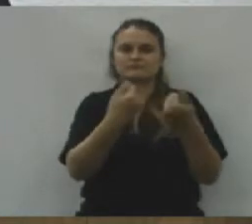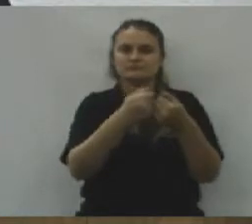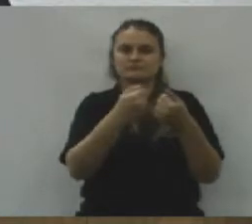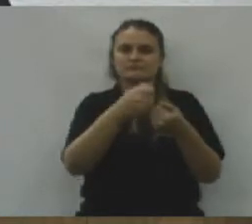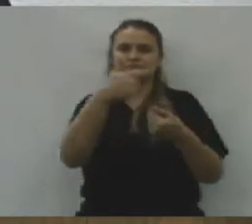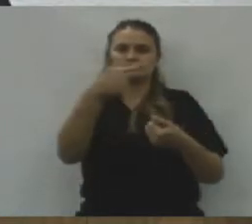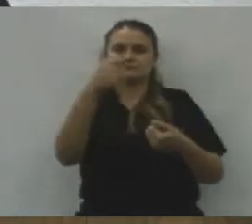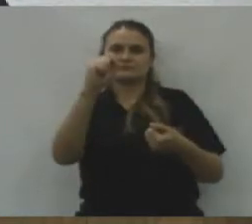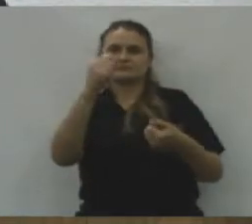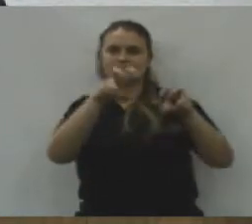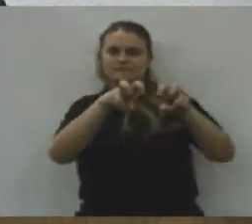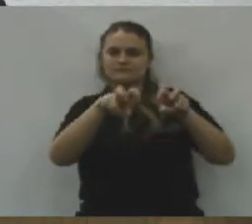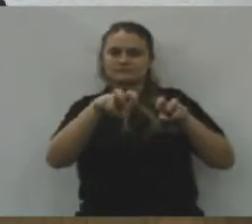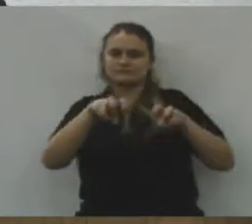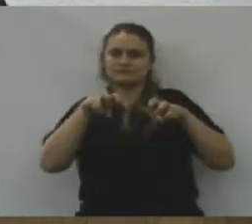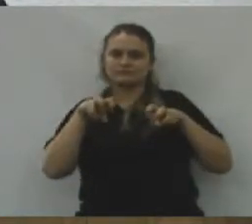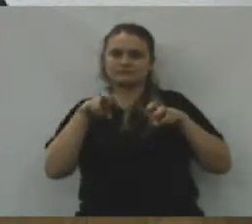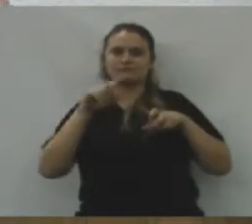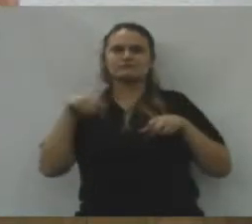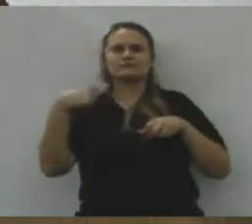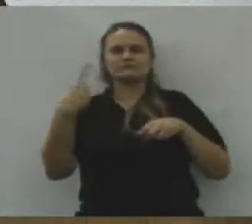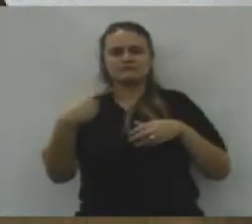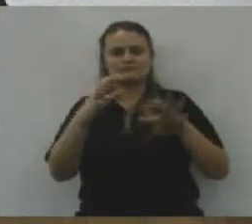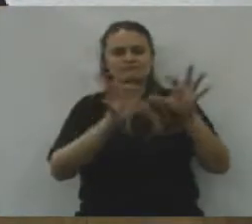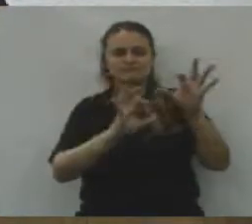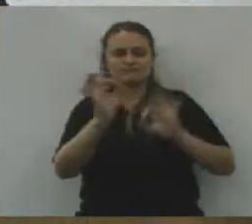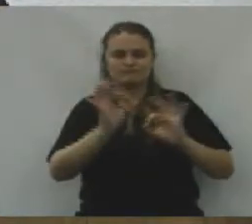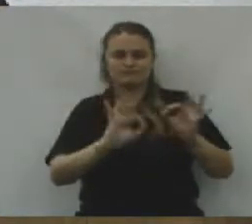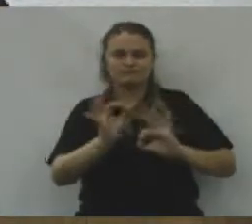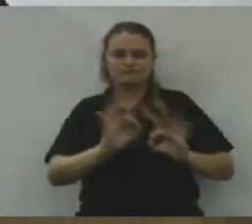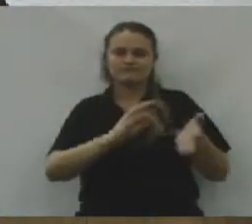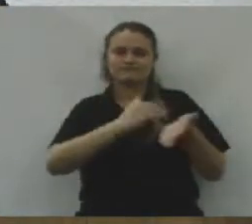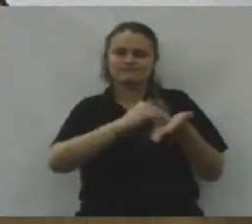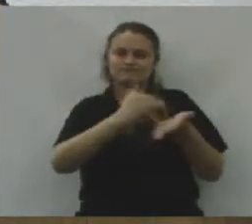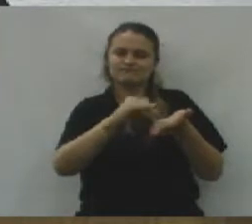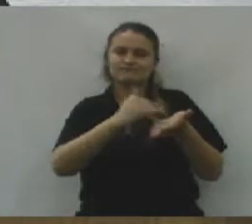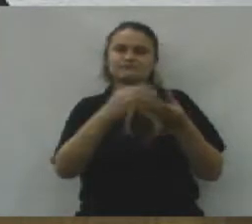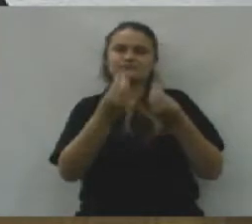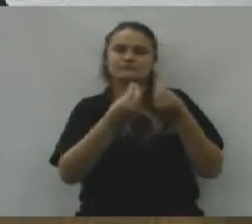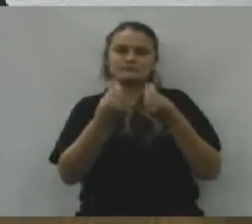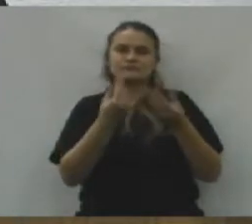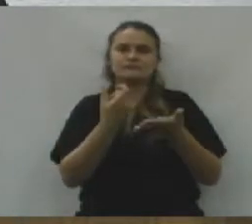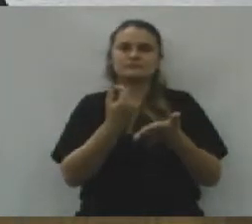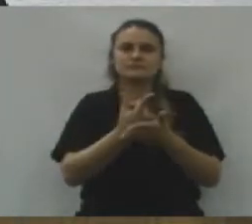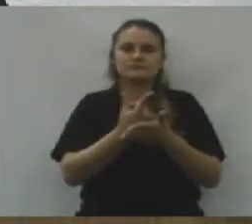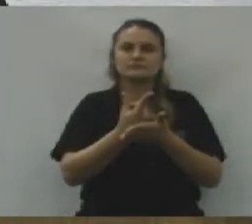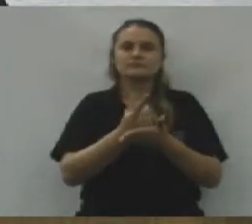28 lugares, e depois de todo o trâmite burocrático da aquisição